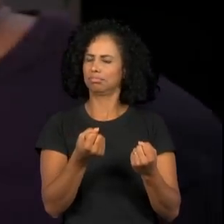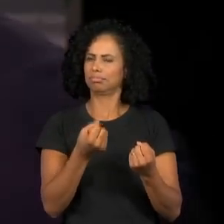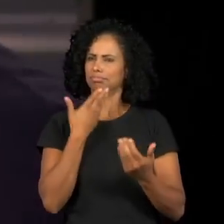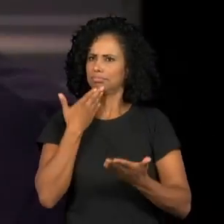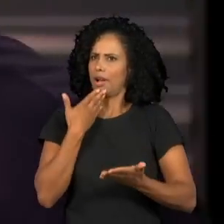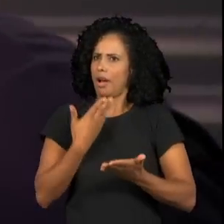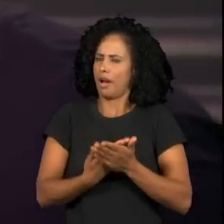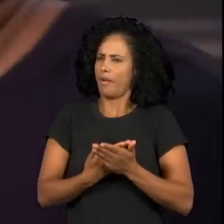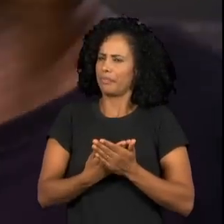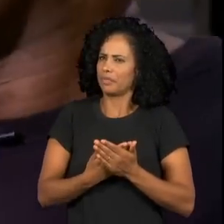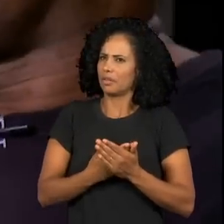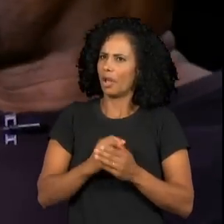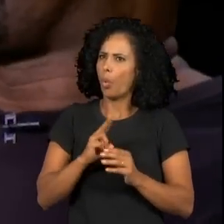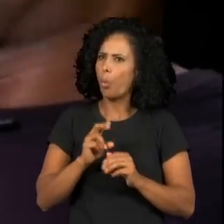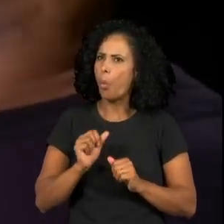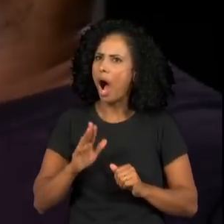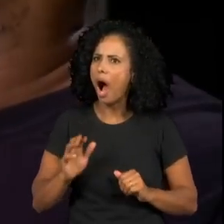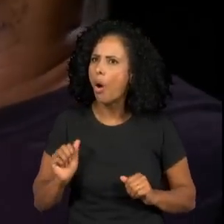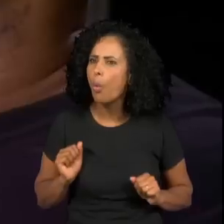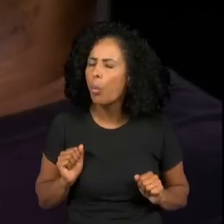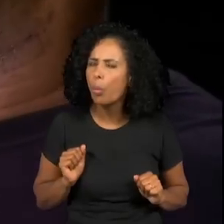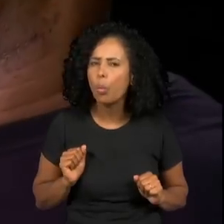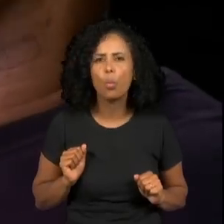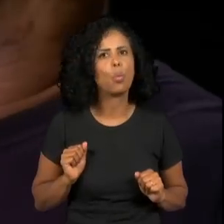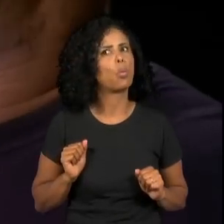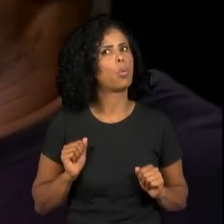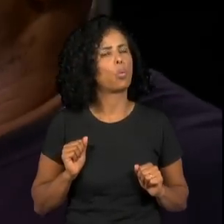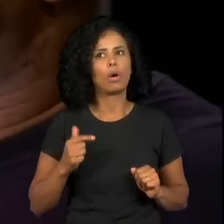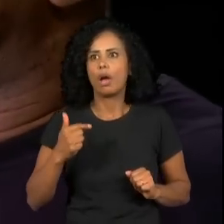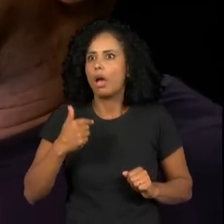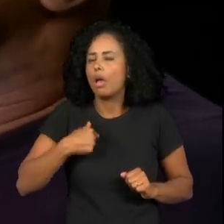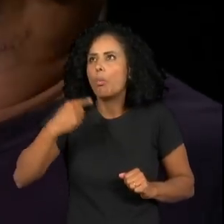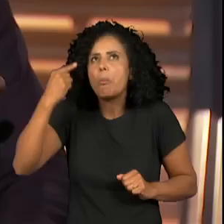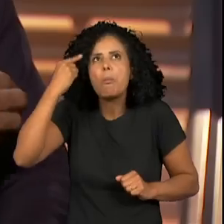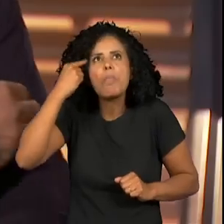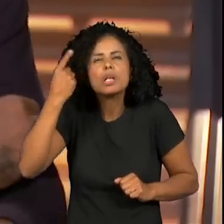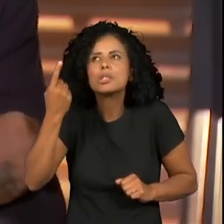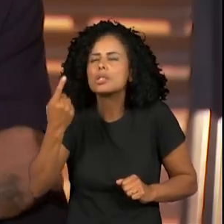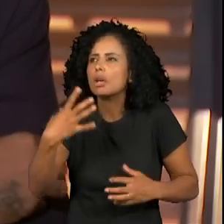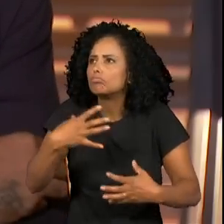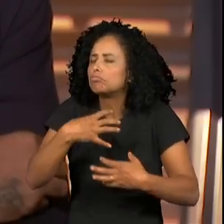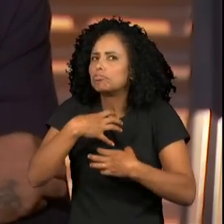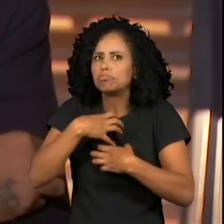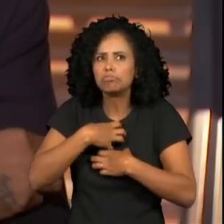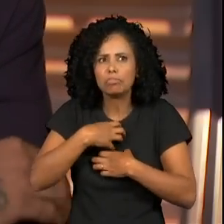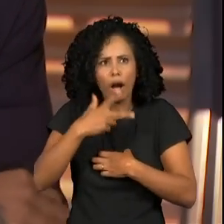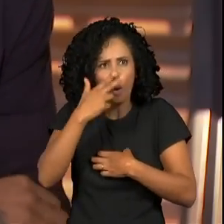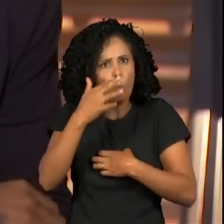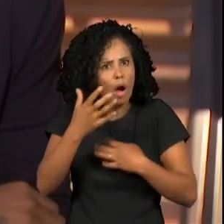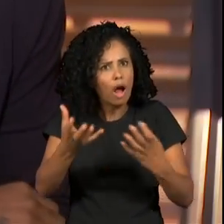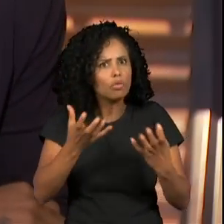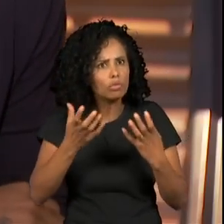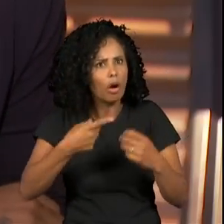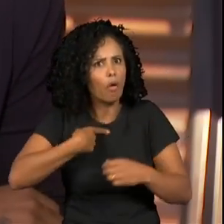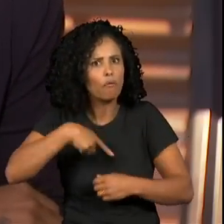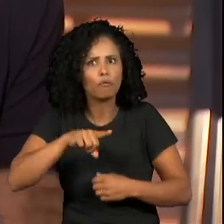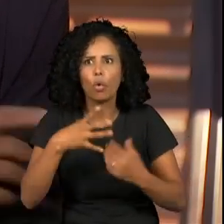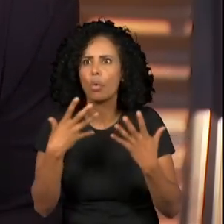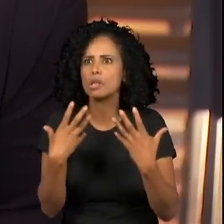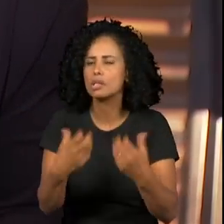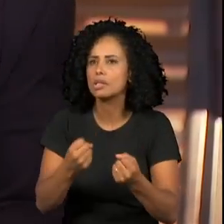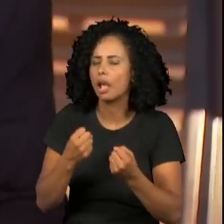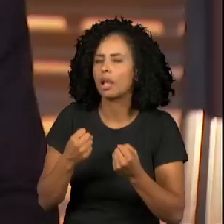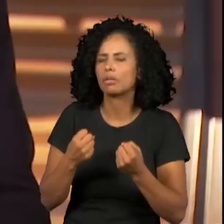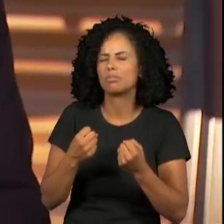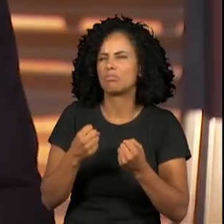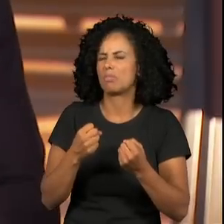Bill, tem que vir. Cara, eu cheguei a sentir a picada da mosca azul. Falei, eu vou. E aí? Pô, aí depois